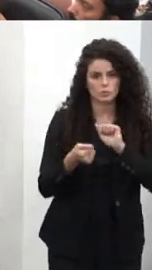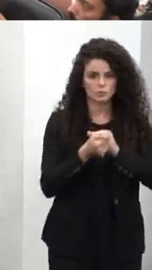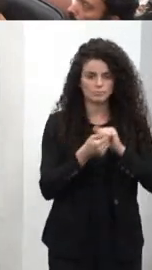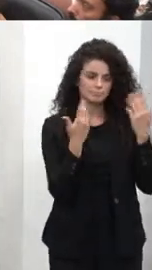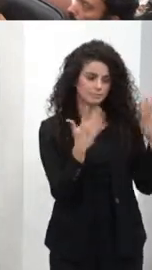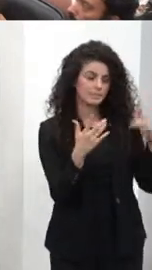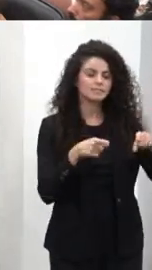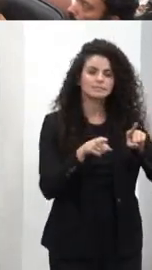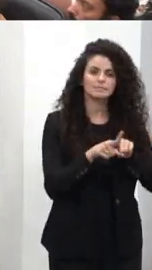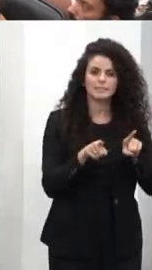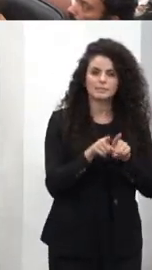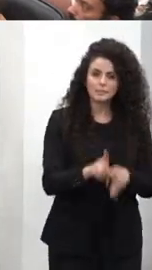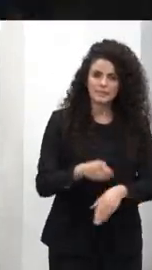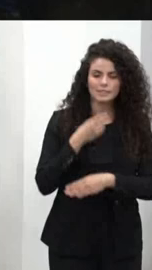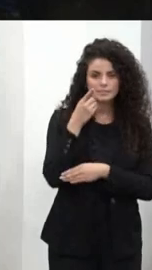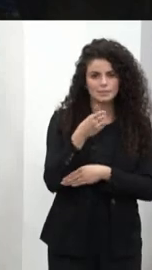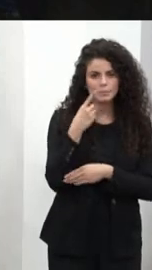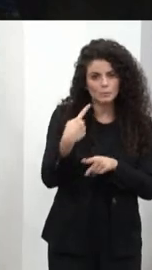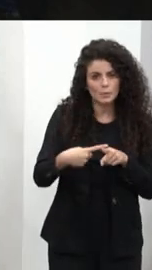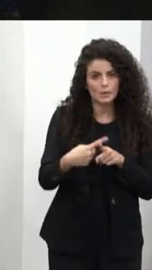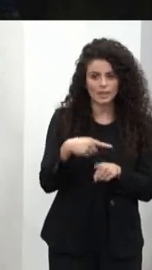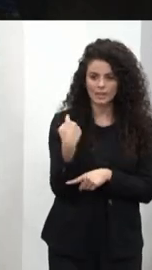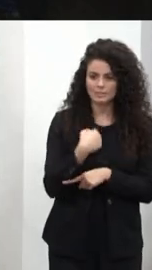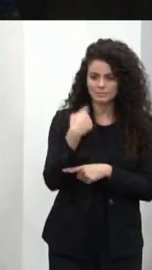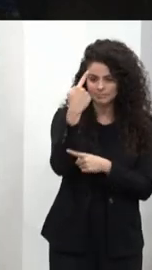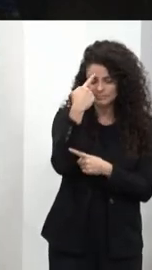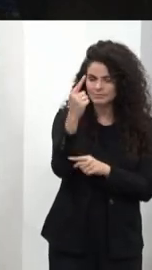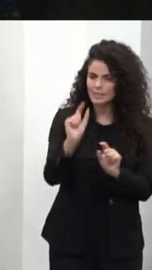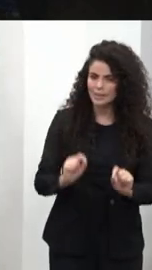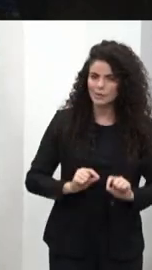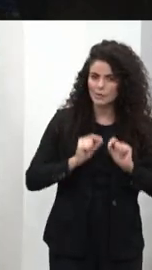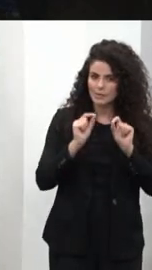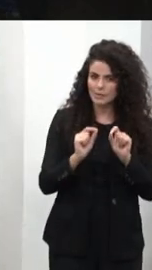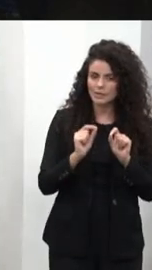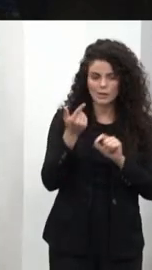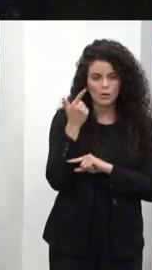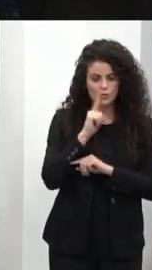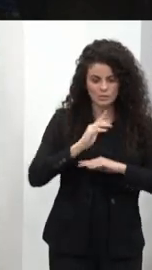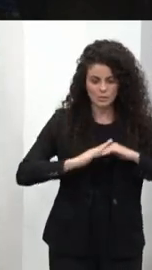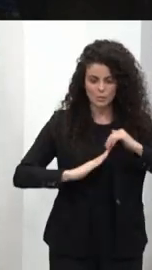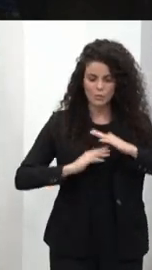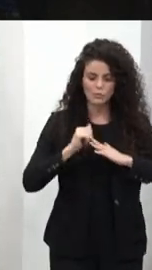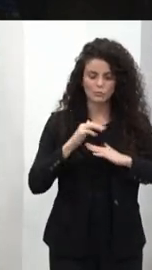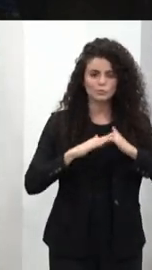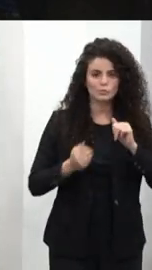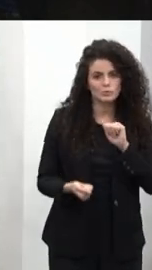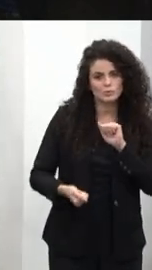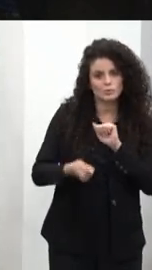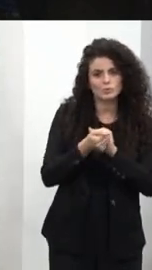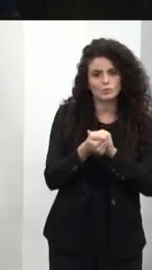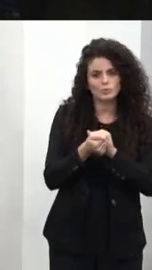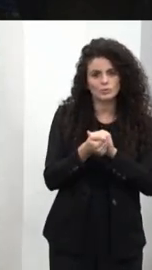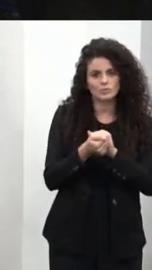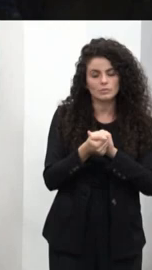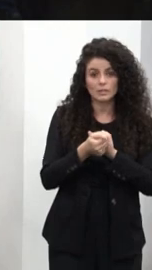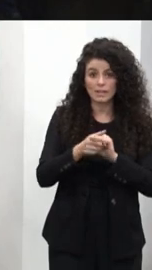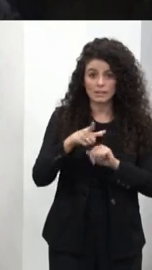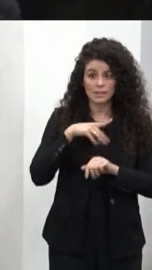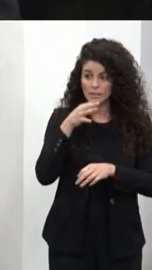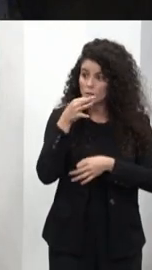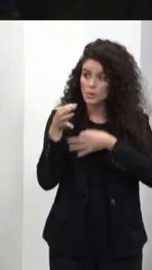parabenzei o deputado aí pela iniciativa porque a nossa ideia é justamente fazer isso de plataforma conjunta ouvindo todos